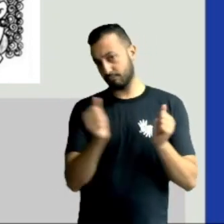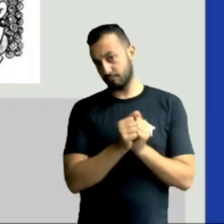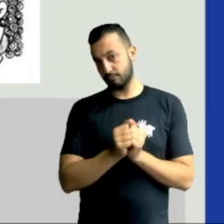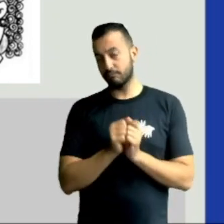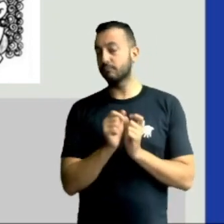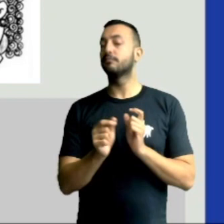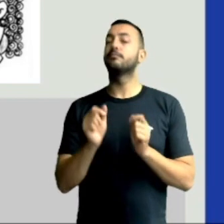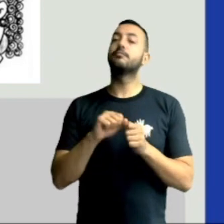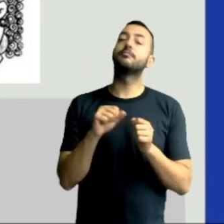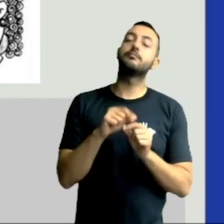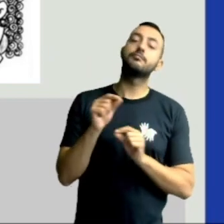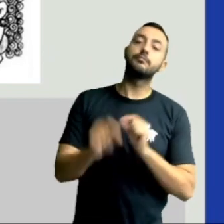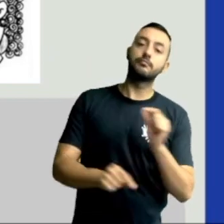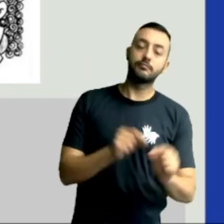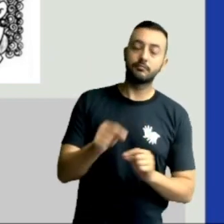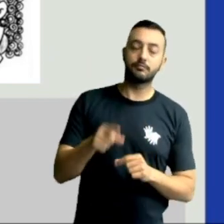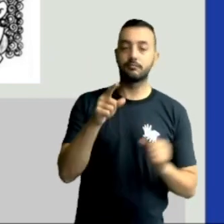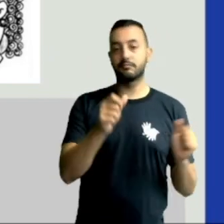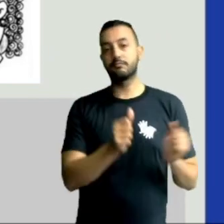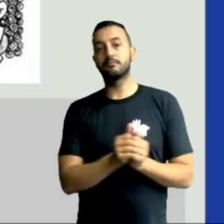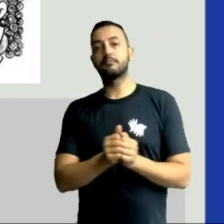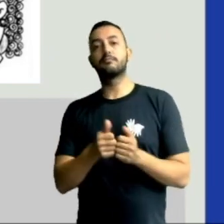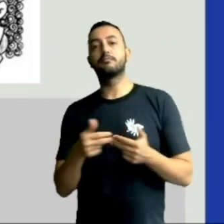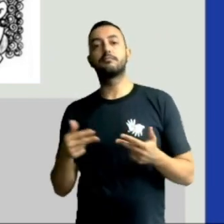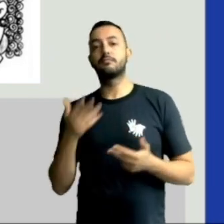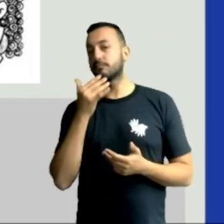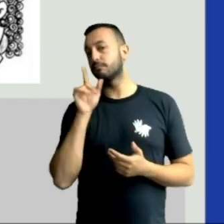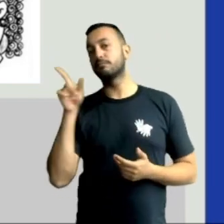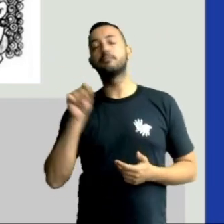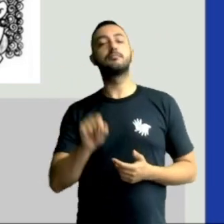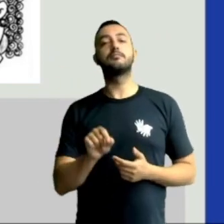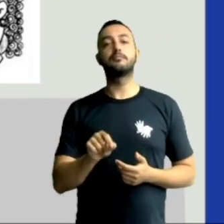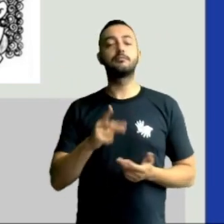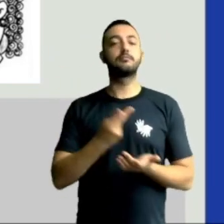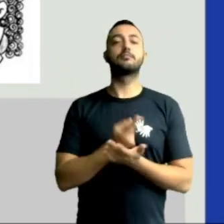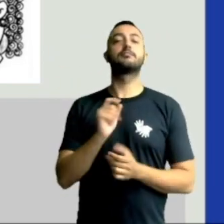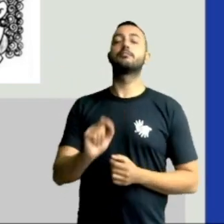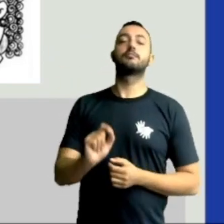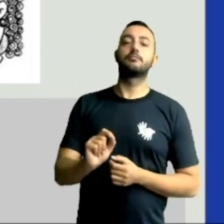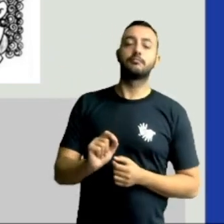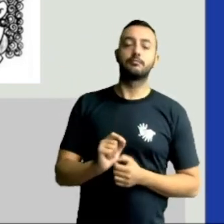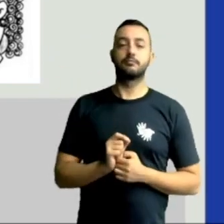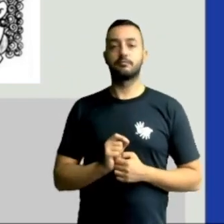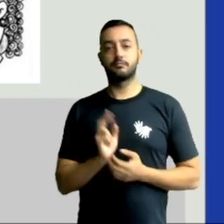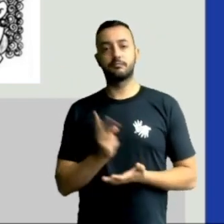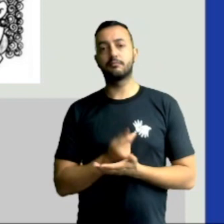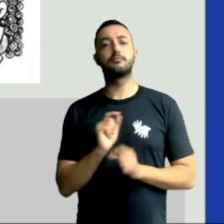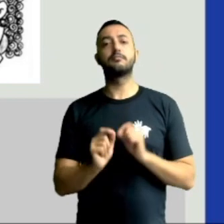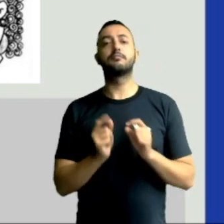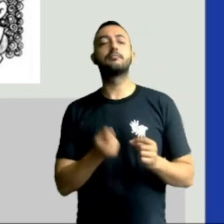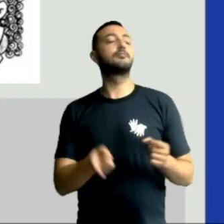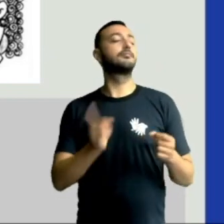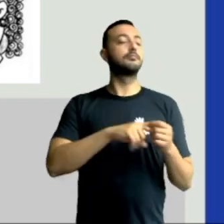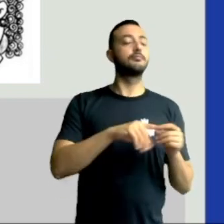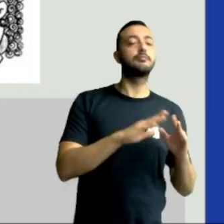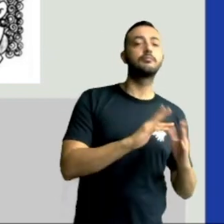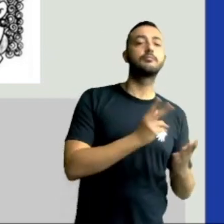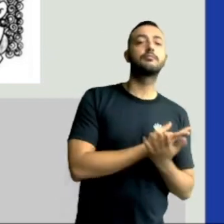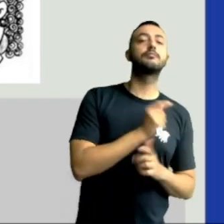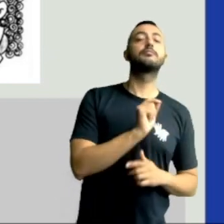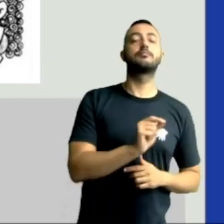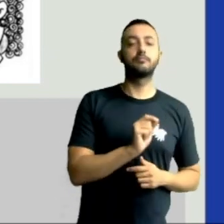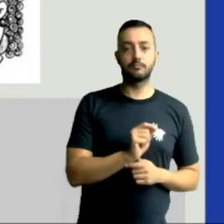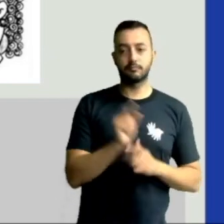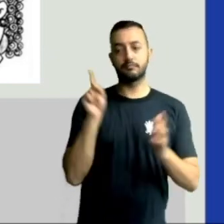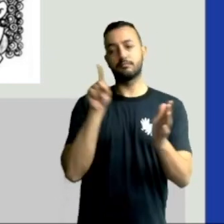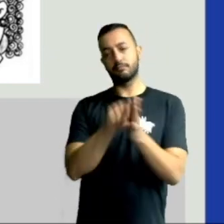vai e o que vão fazer? E o que você vai levar para comer lá? O que aconteceu? O que aconteceu quando voltaram para casa?